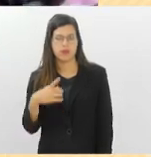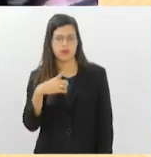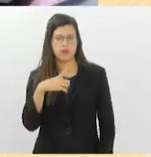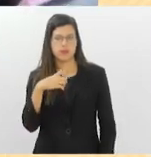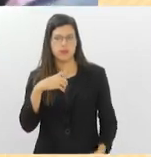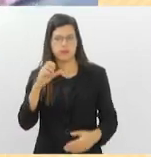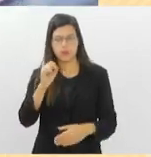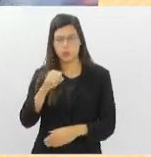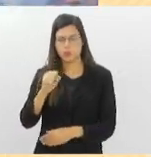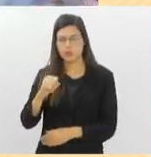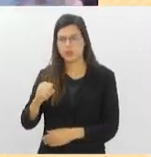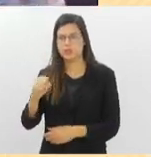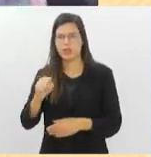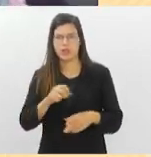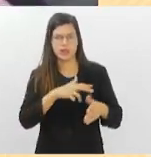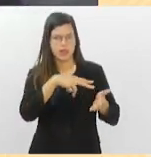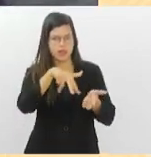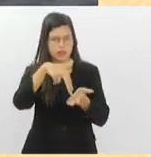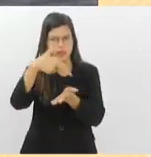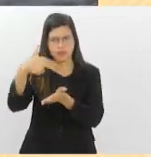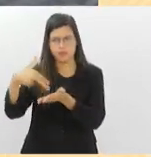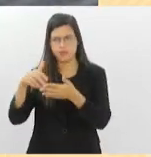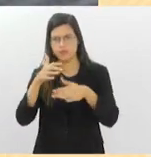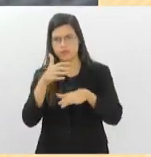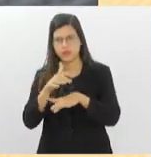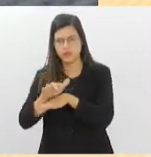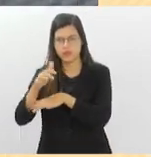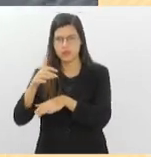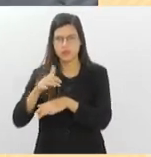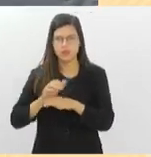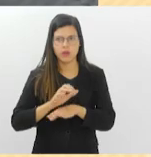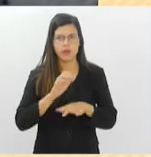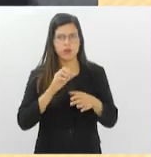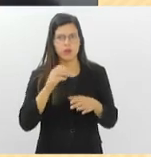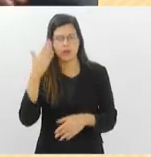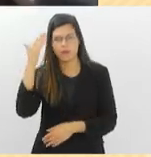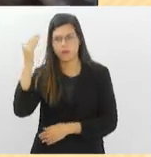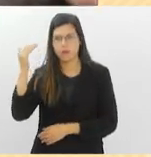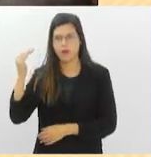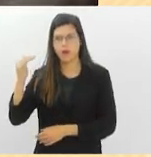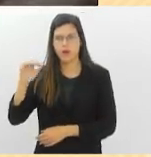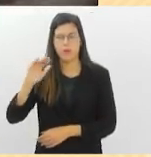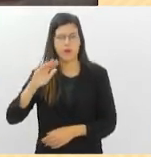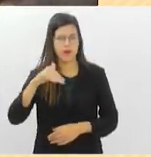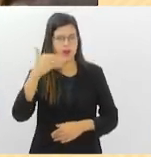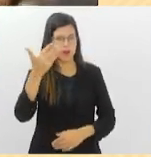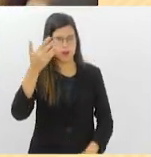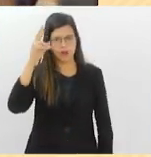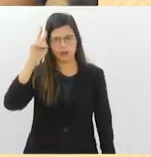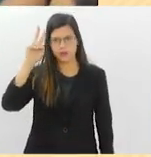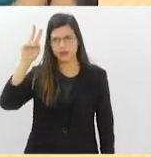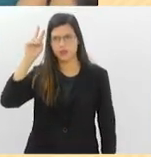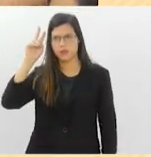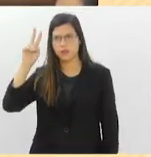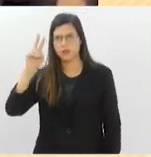sim é dança sexo e glória para para além da hisória